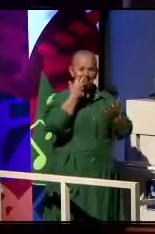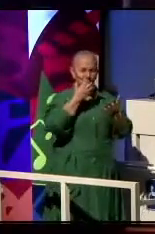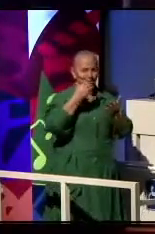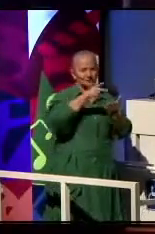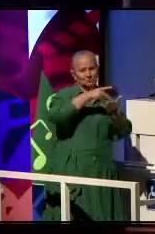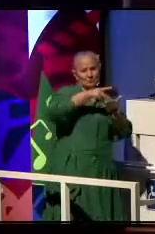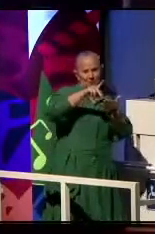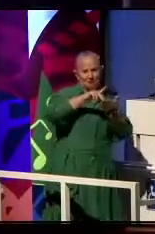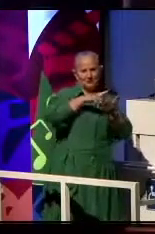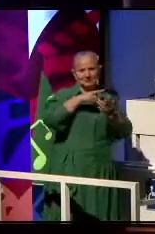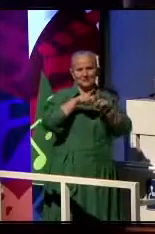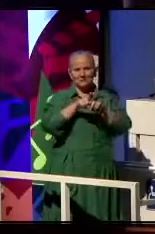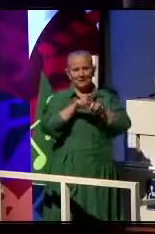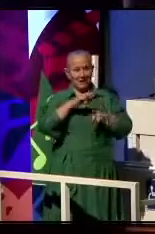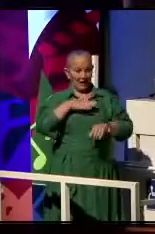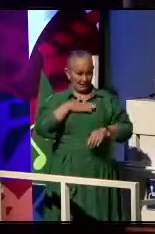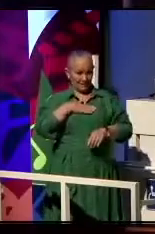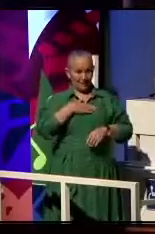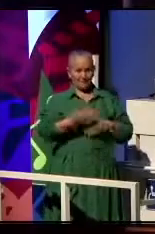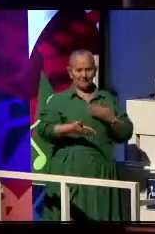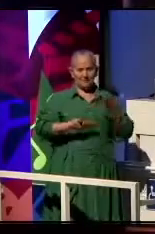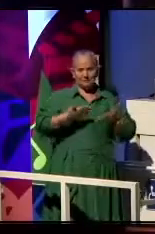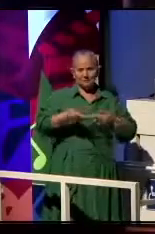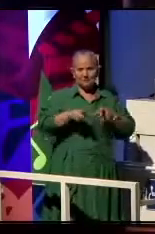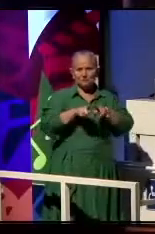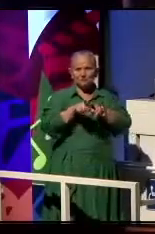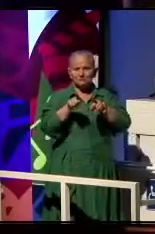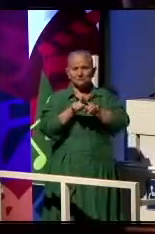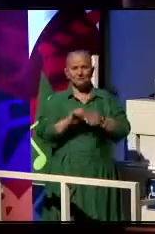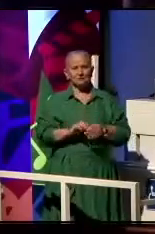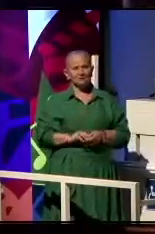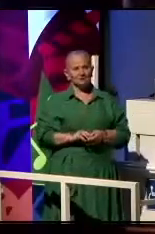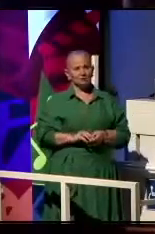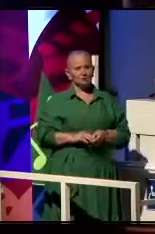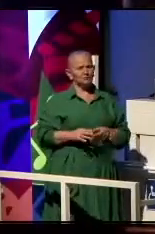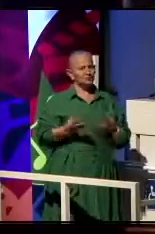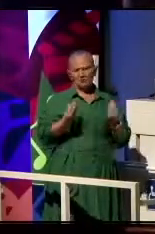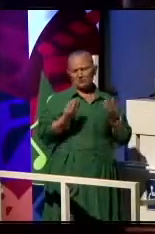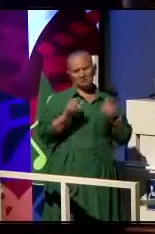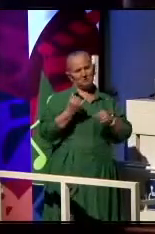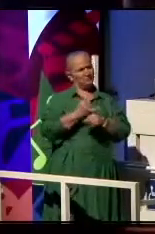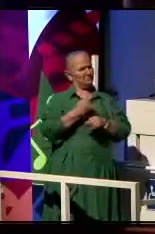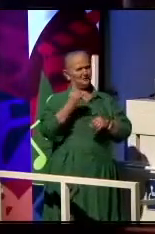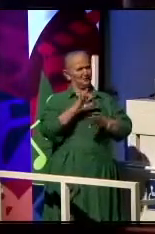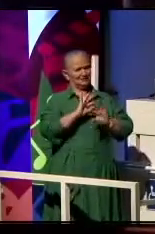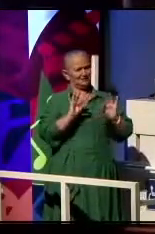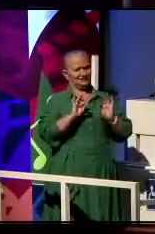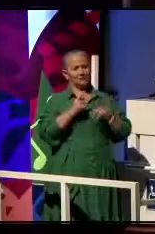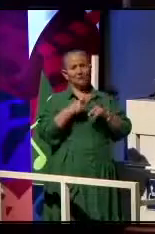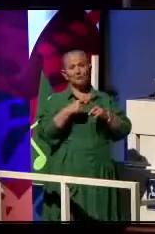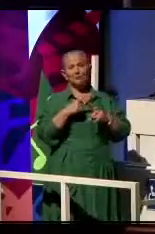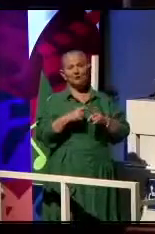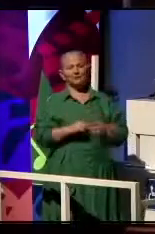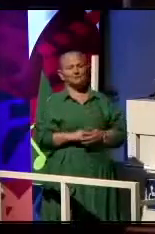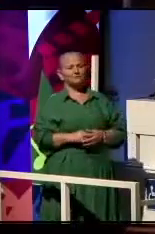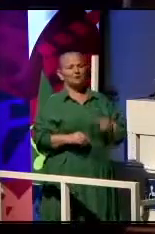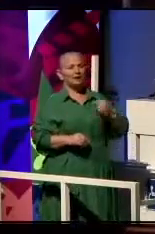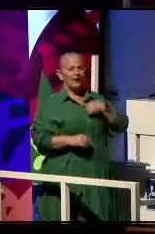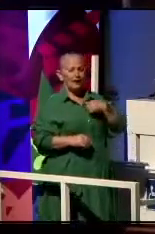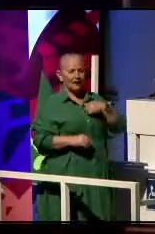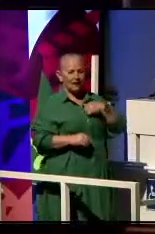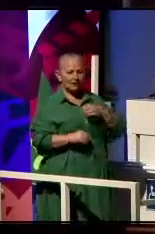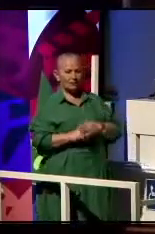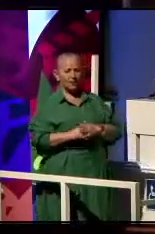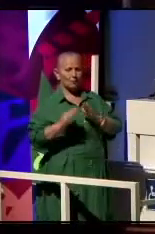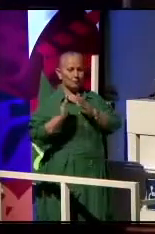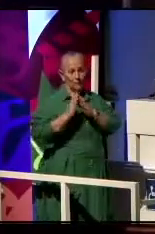A minha participação não foi assim tão efetiva no clube, porque eu morava em Montes Claros. Quando